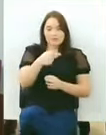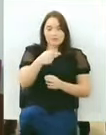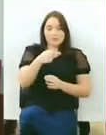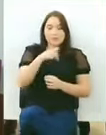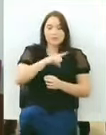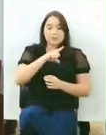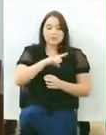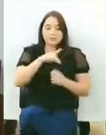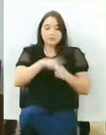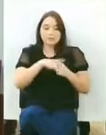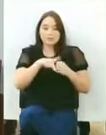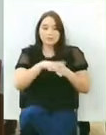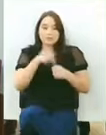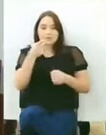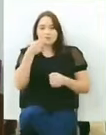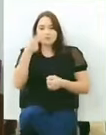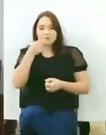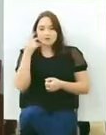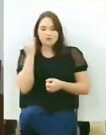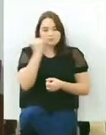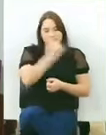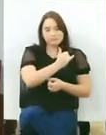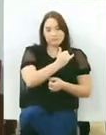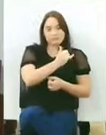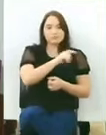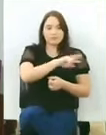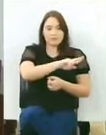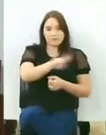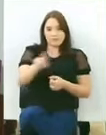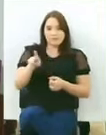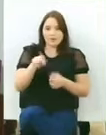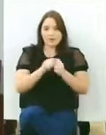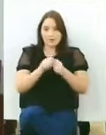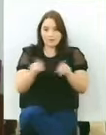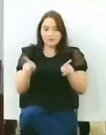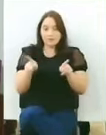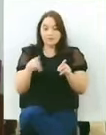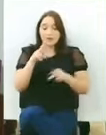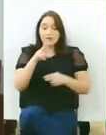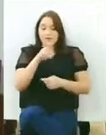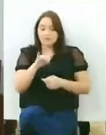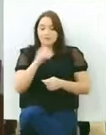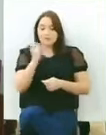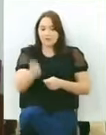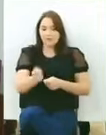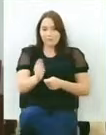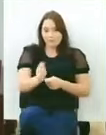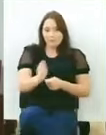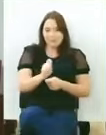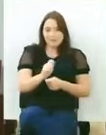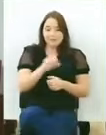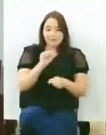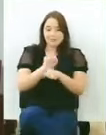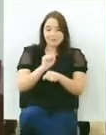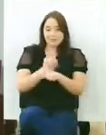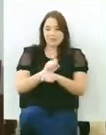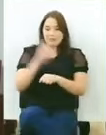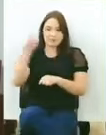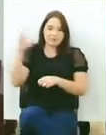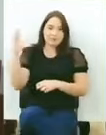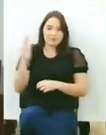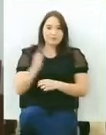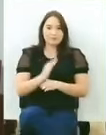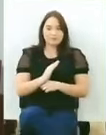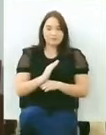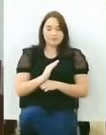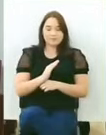17, quando Pedro havia dito aos demais apóstolos que ele iria pescar, aguardando a vinda do